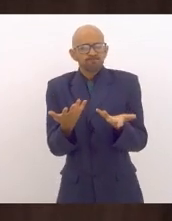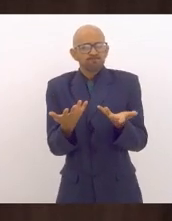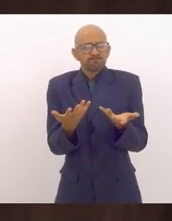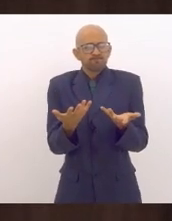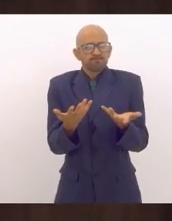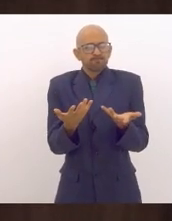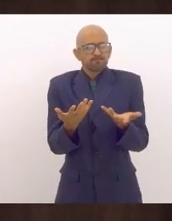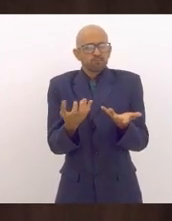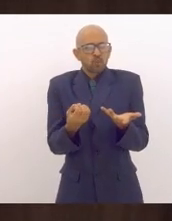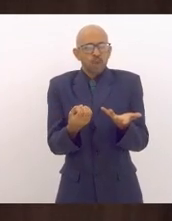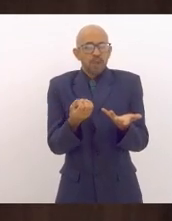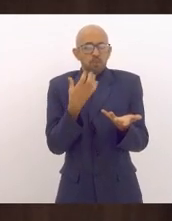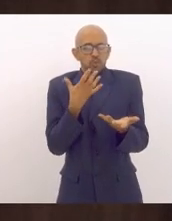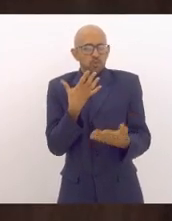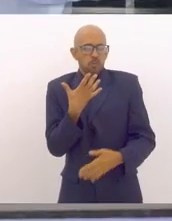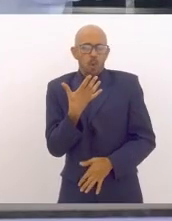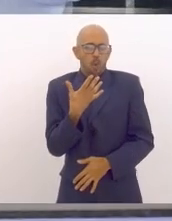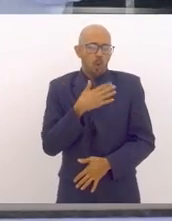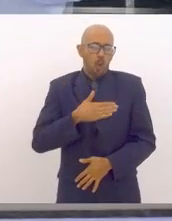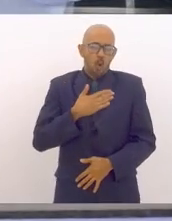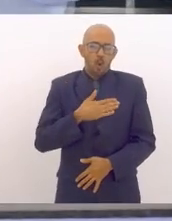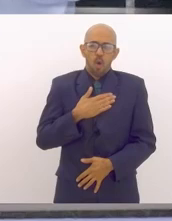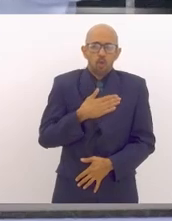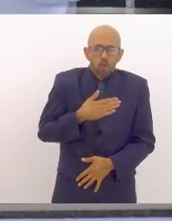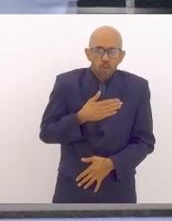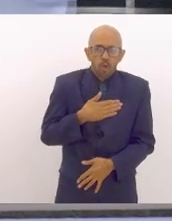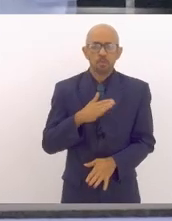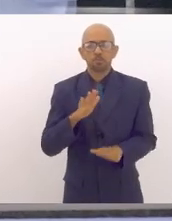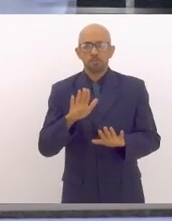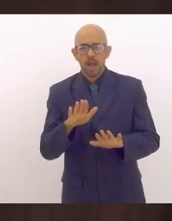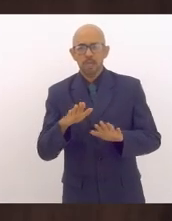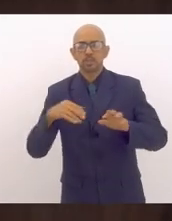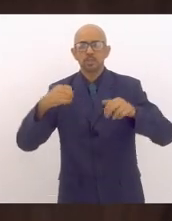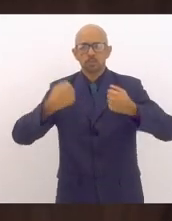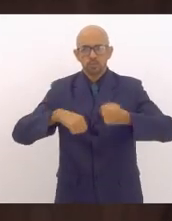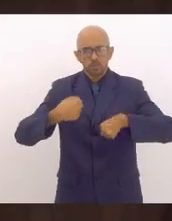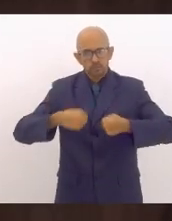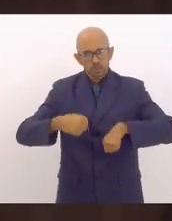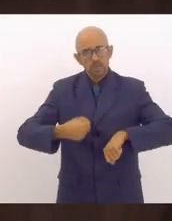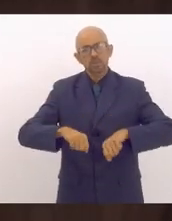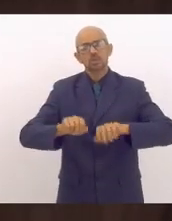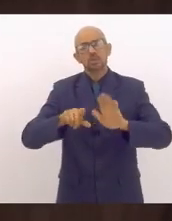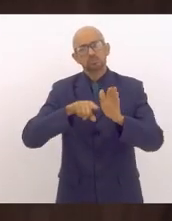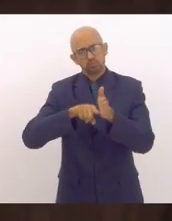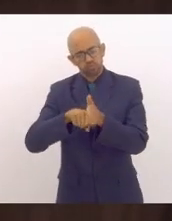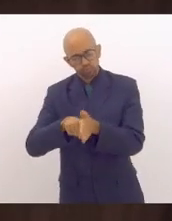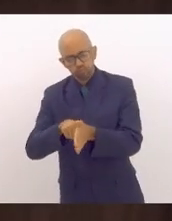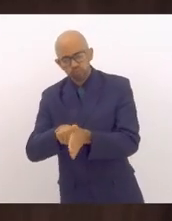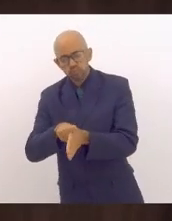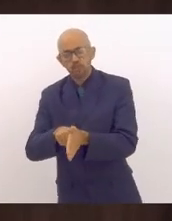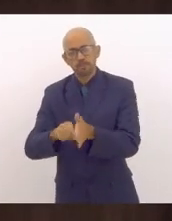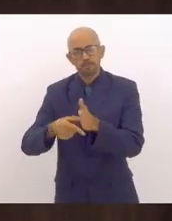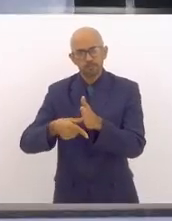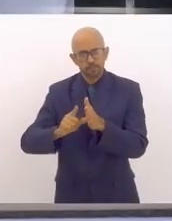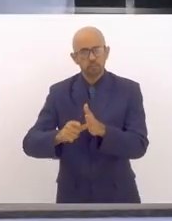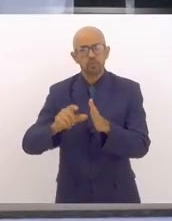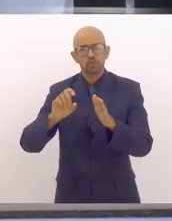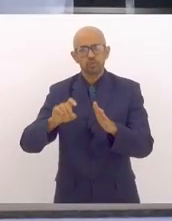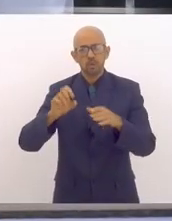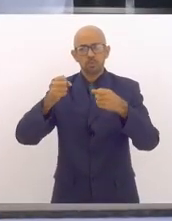não foi algo do agrado, mas é uma necessidade da consulta. Apenas para esclarecer.